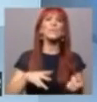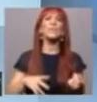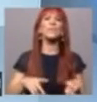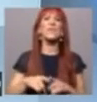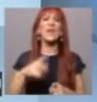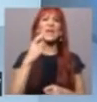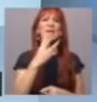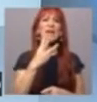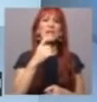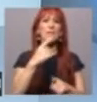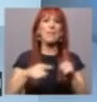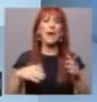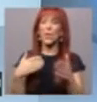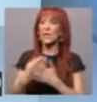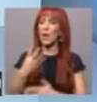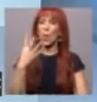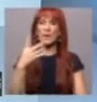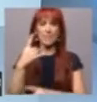com